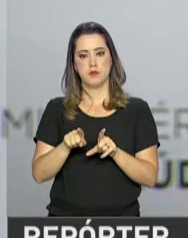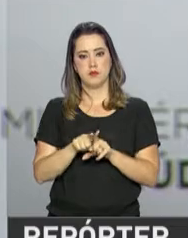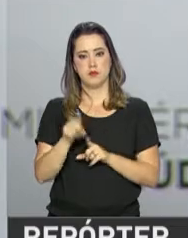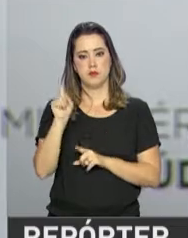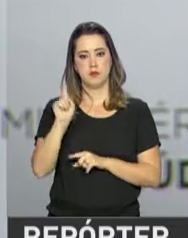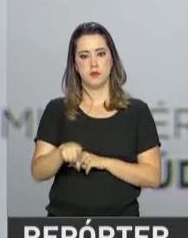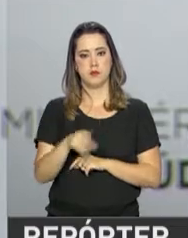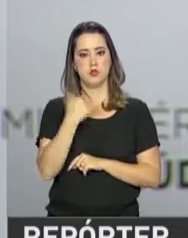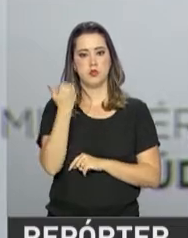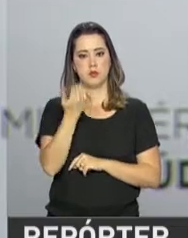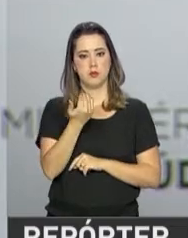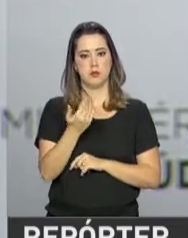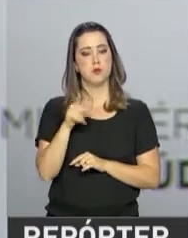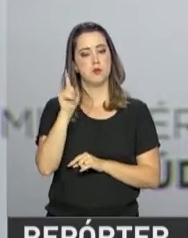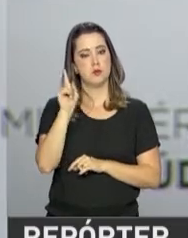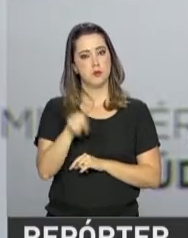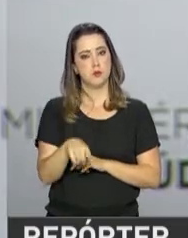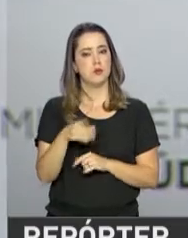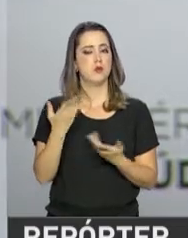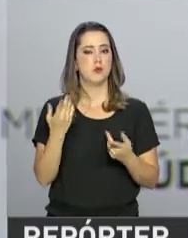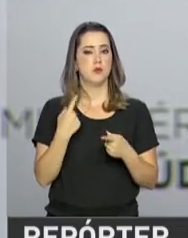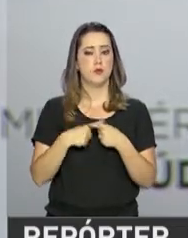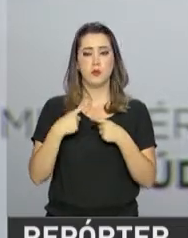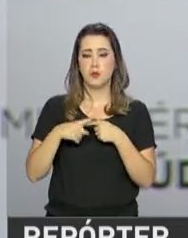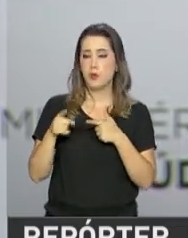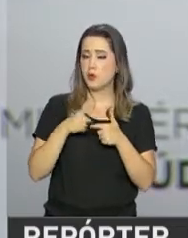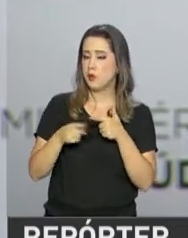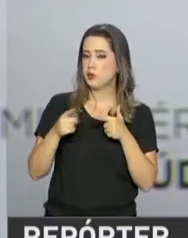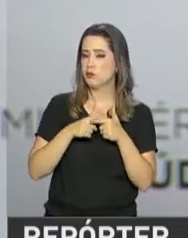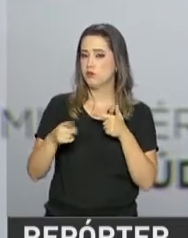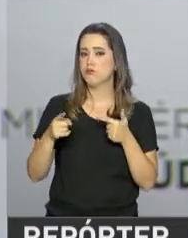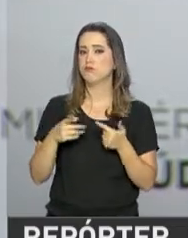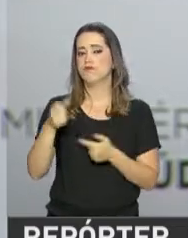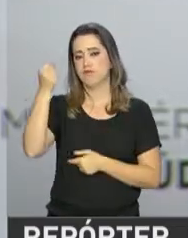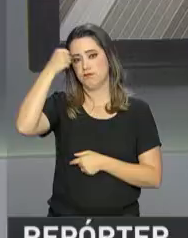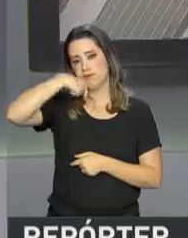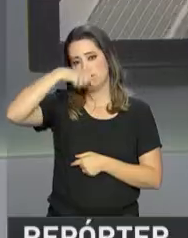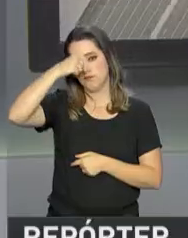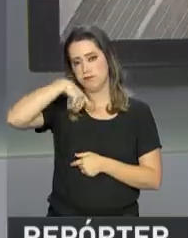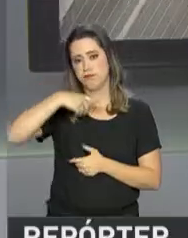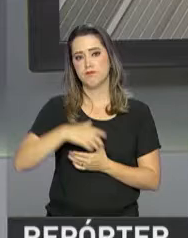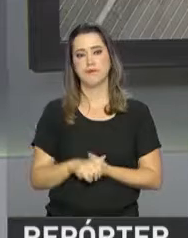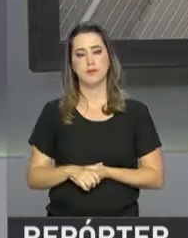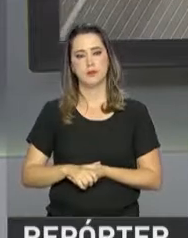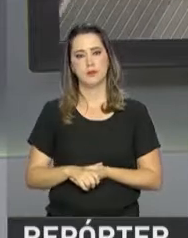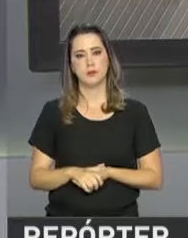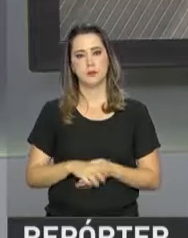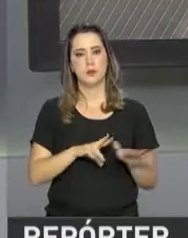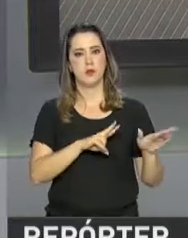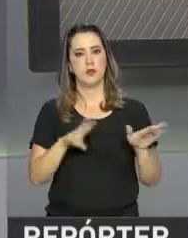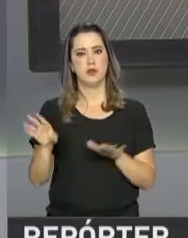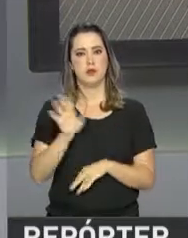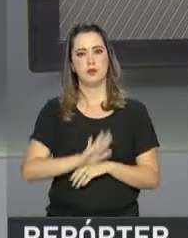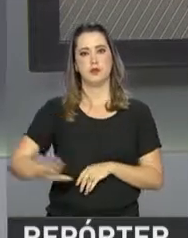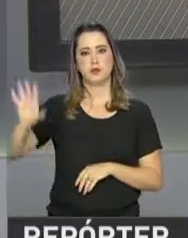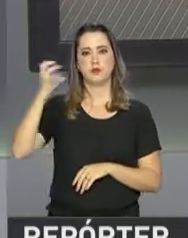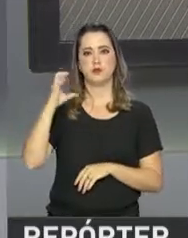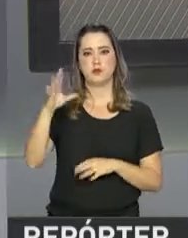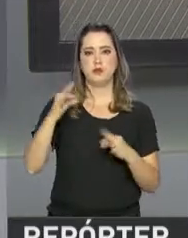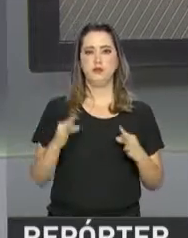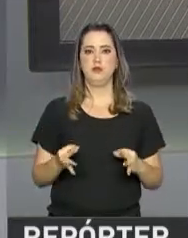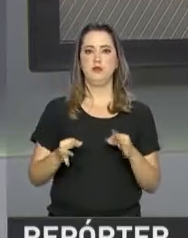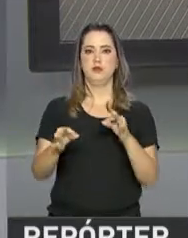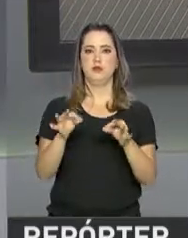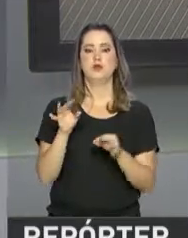morte por complicações da gripe a semana nacional de ciência